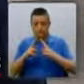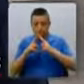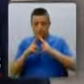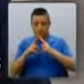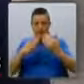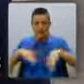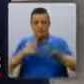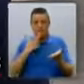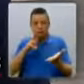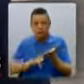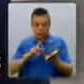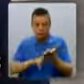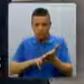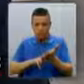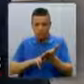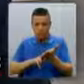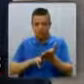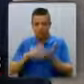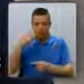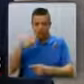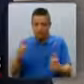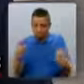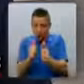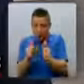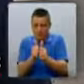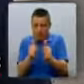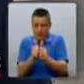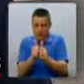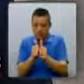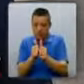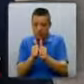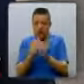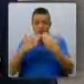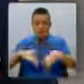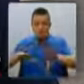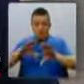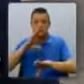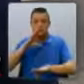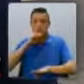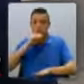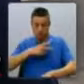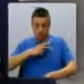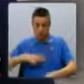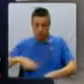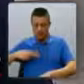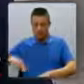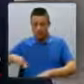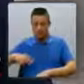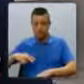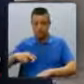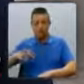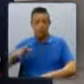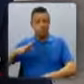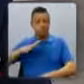houvesse testemunhas que dissessem que ele estaria acompanhado, a verdade é que as autoridades dinamarquesas continuam muito